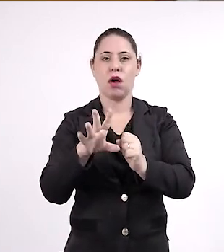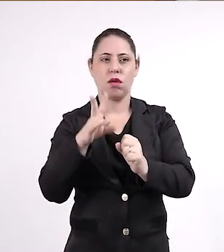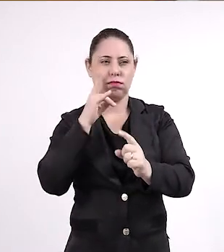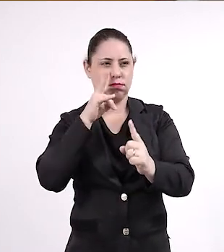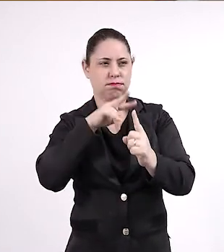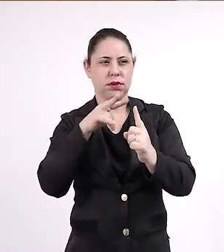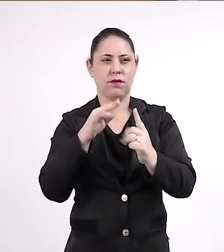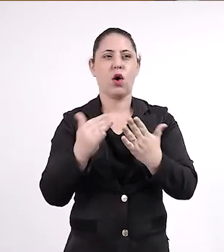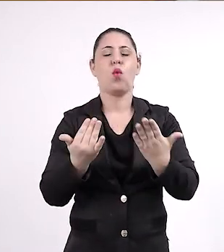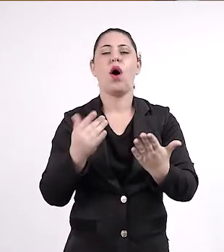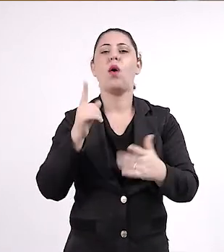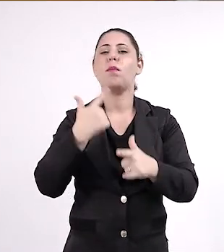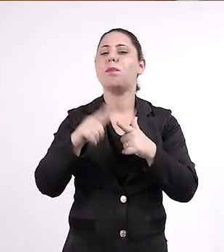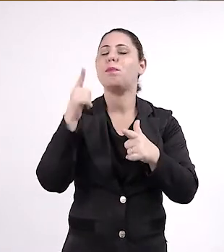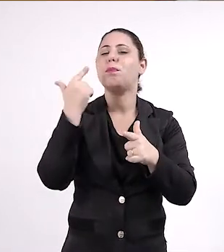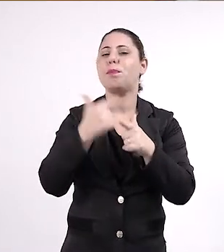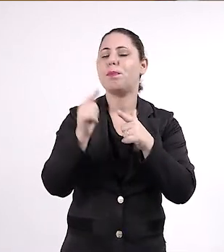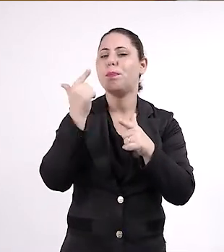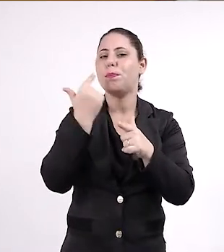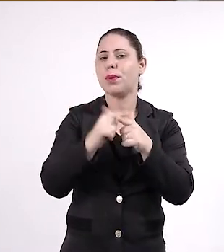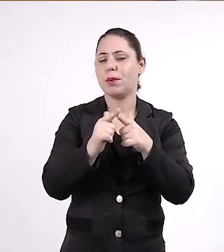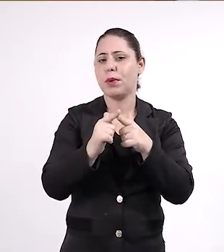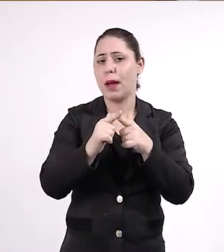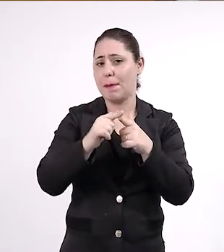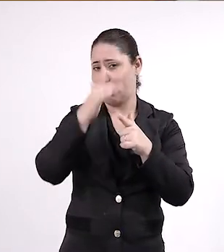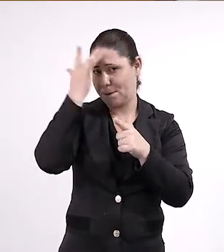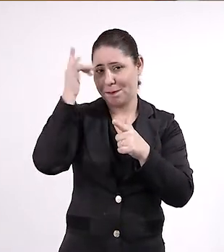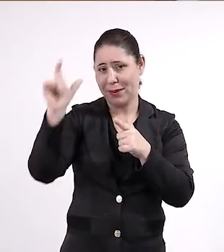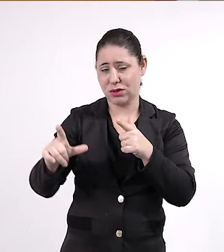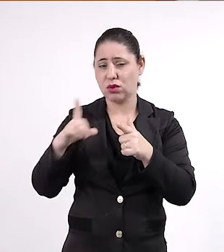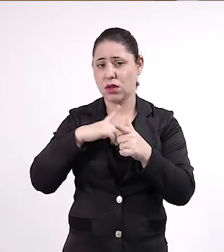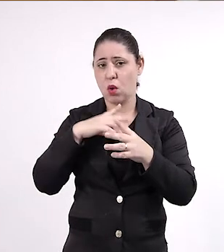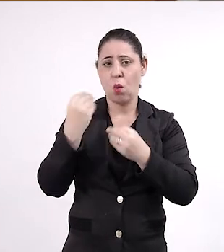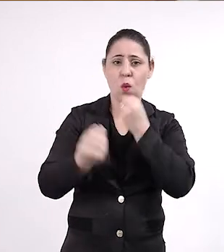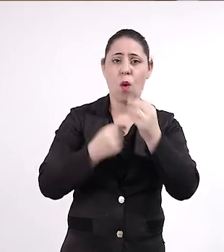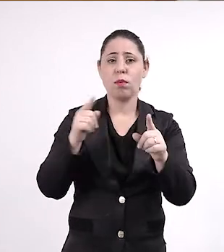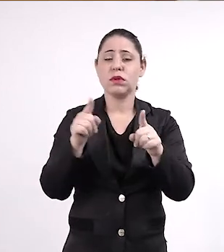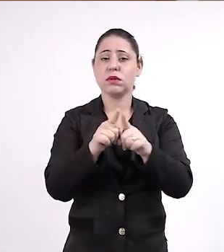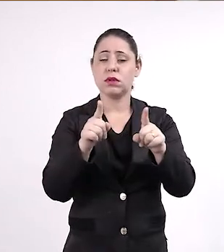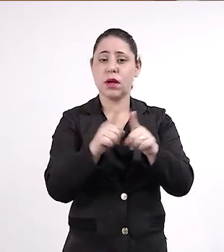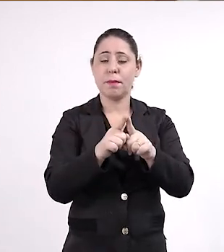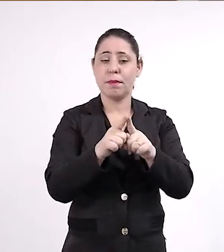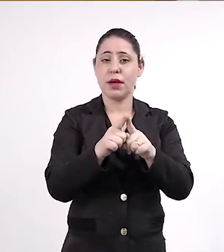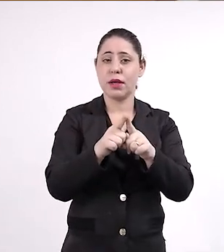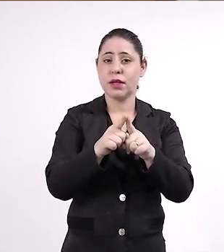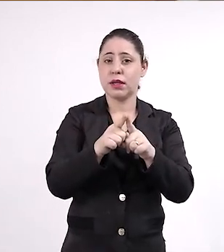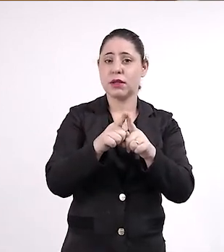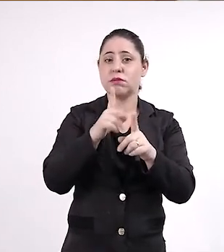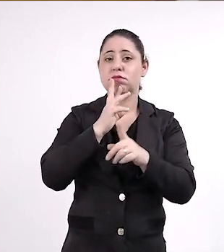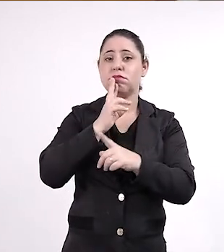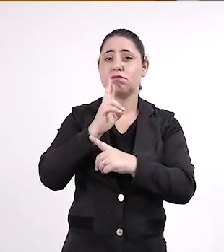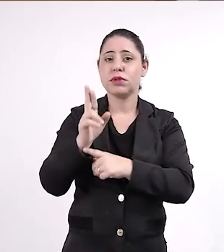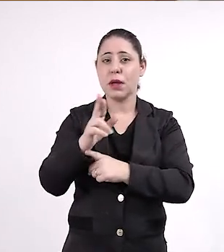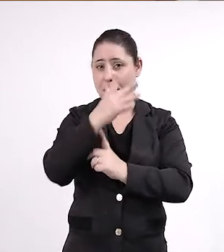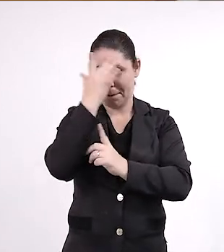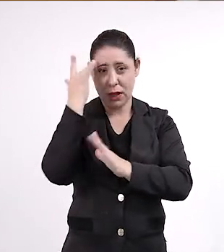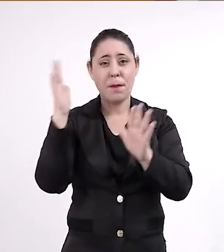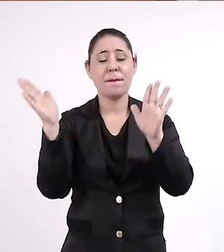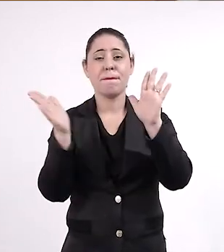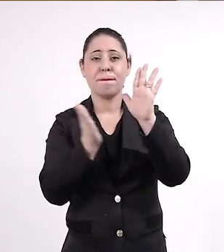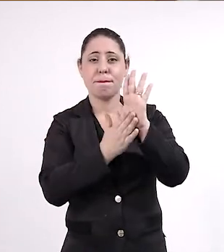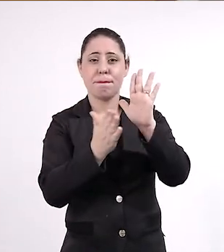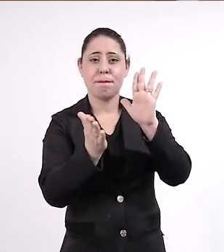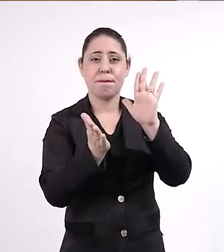apenas identificar qual é exatamente o problema enfrentado por aquela pessoa, como também já disponibilizar para o defensor